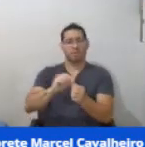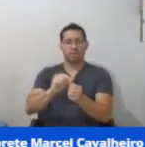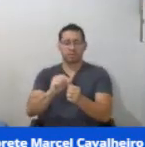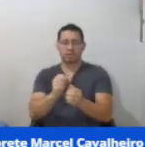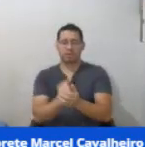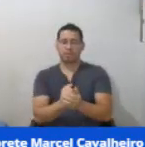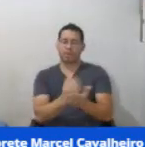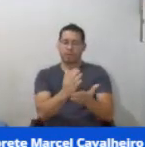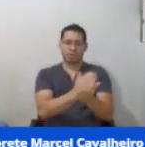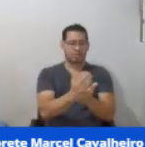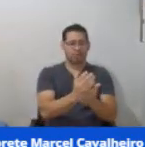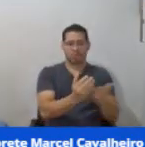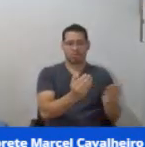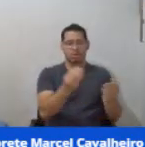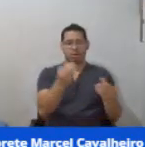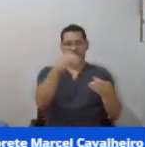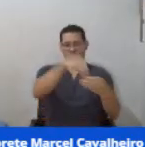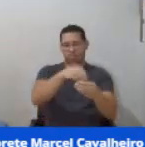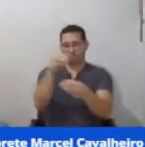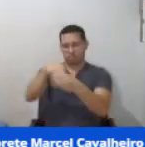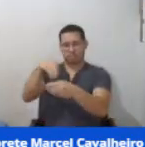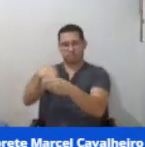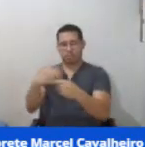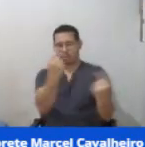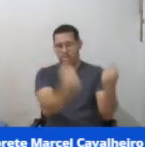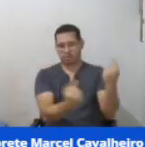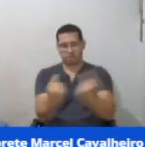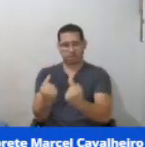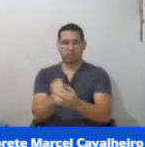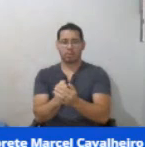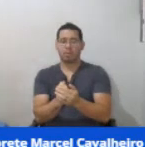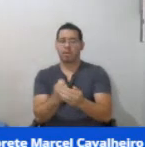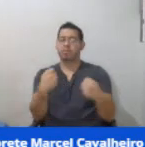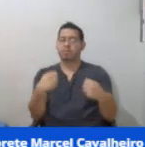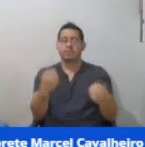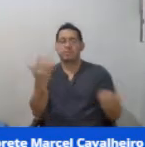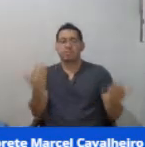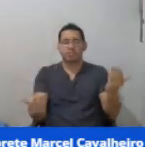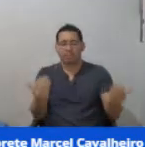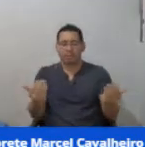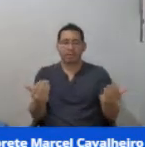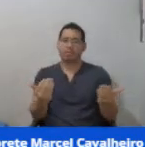práticas equilibram-se ou equilibrar-se-ão